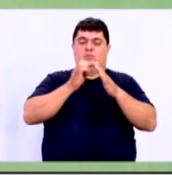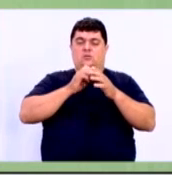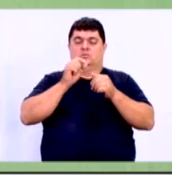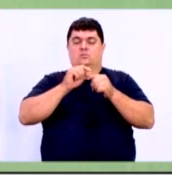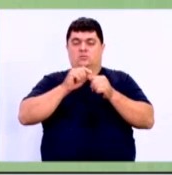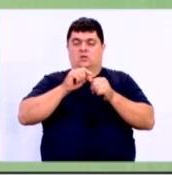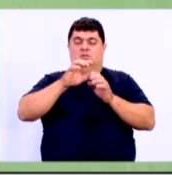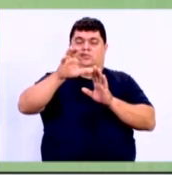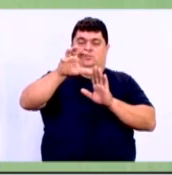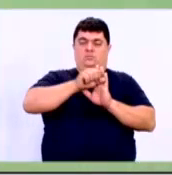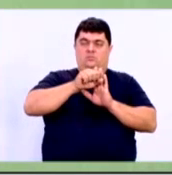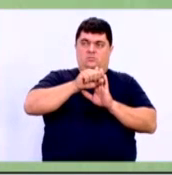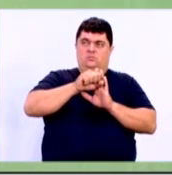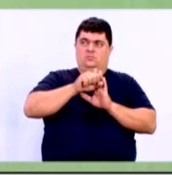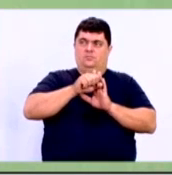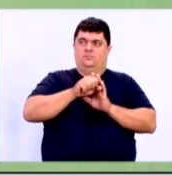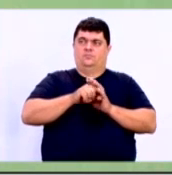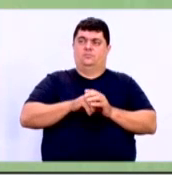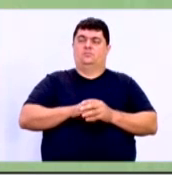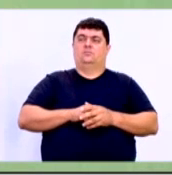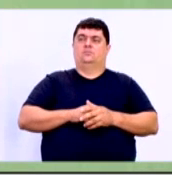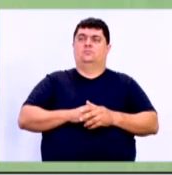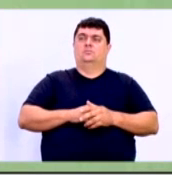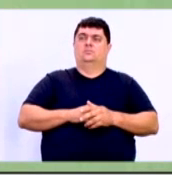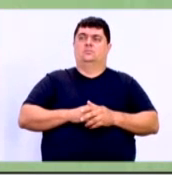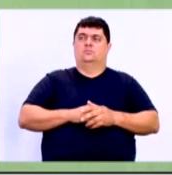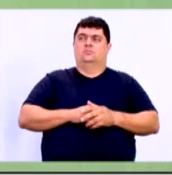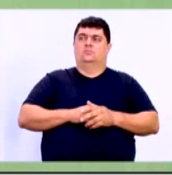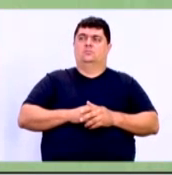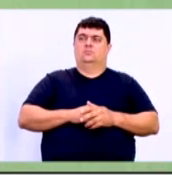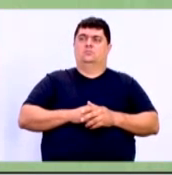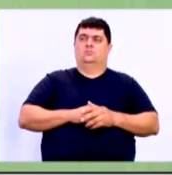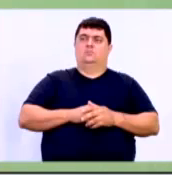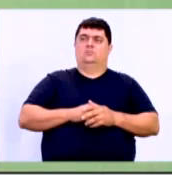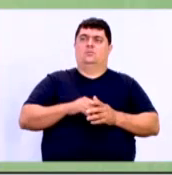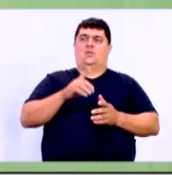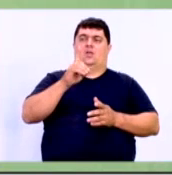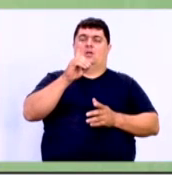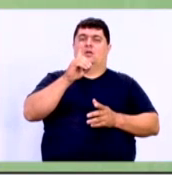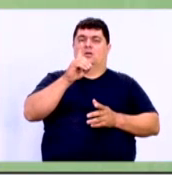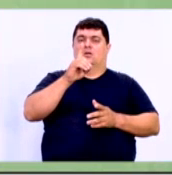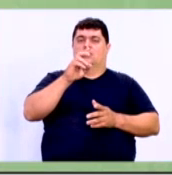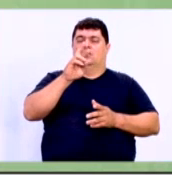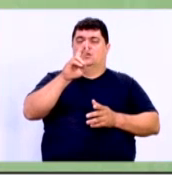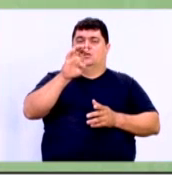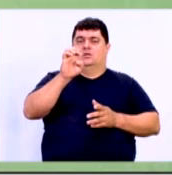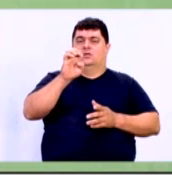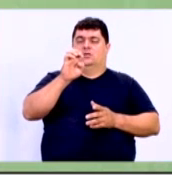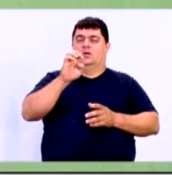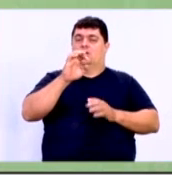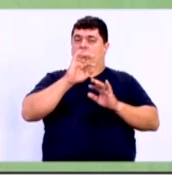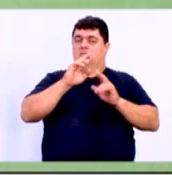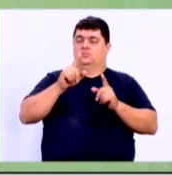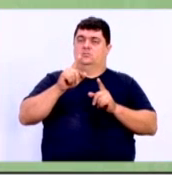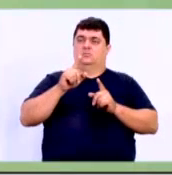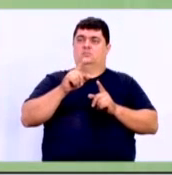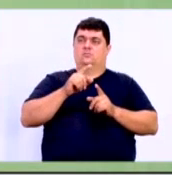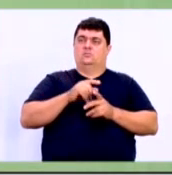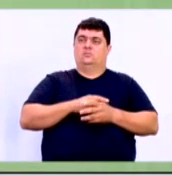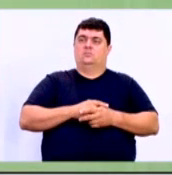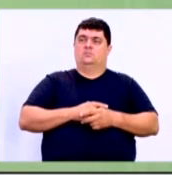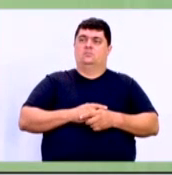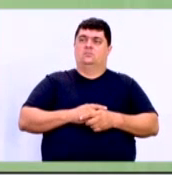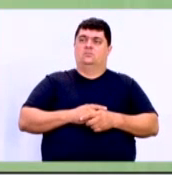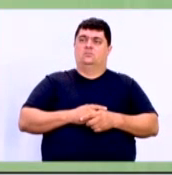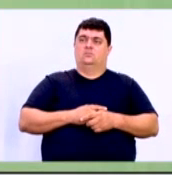por absorção, vamos começar por absorção. A demonstração dos resultados seria da seguinte forma descrita. Vou um pouquinho